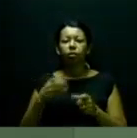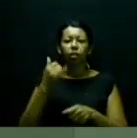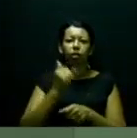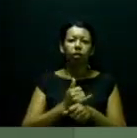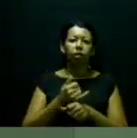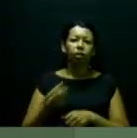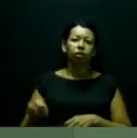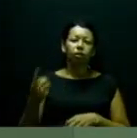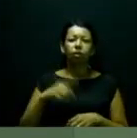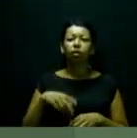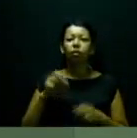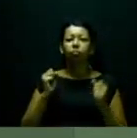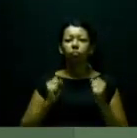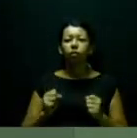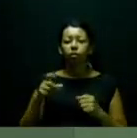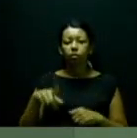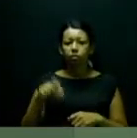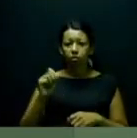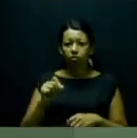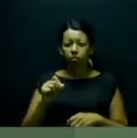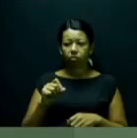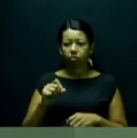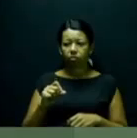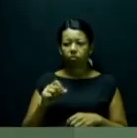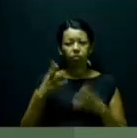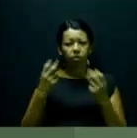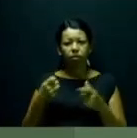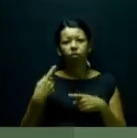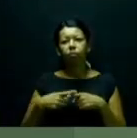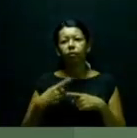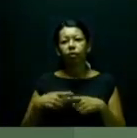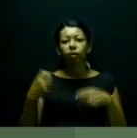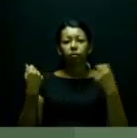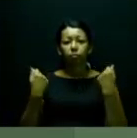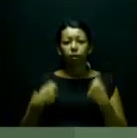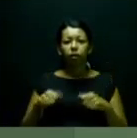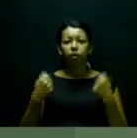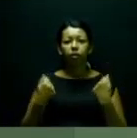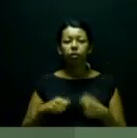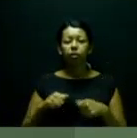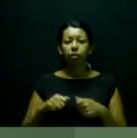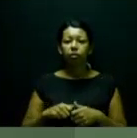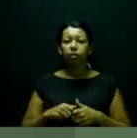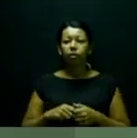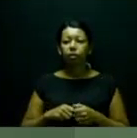aqui, pode ser o que for, mas não irá atender. Sabe por quê? Porque precisa de